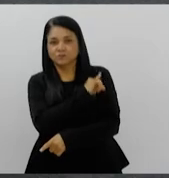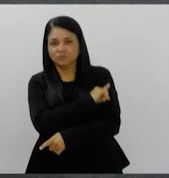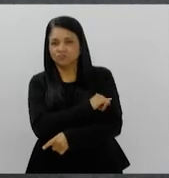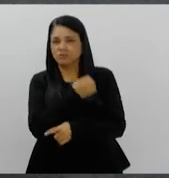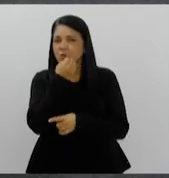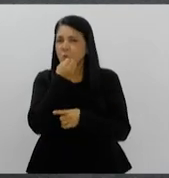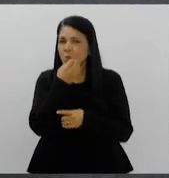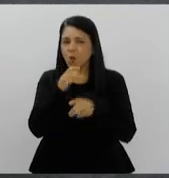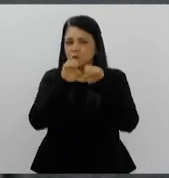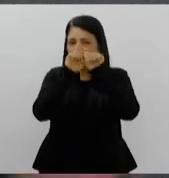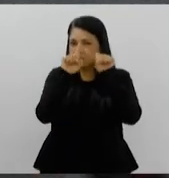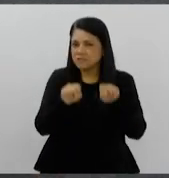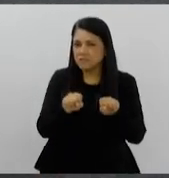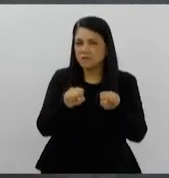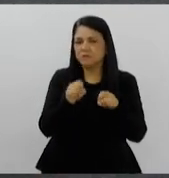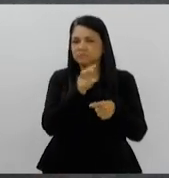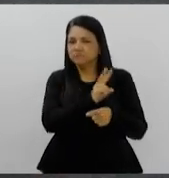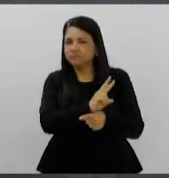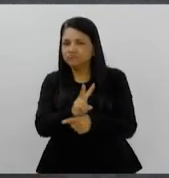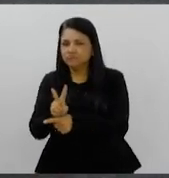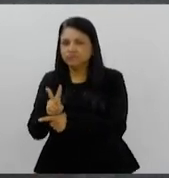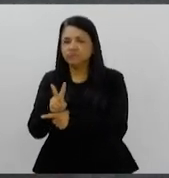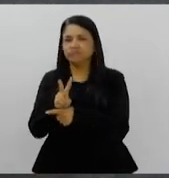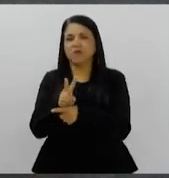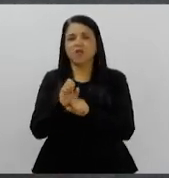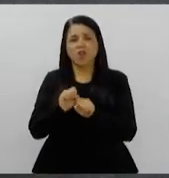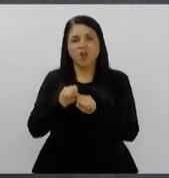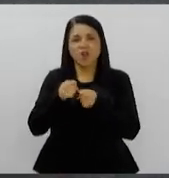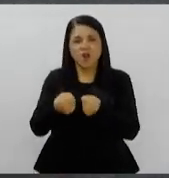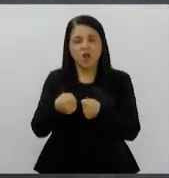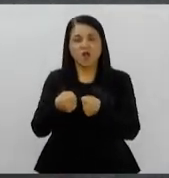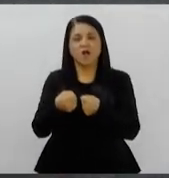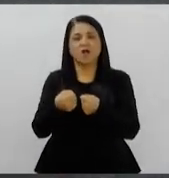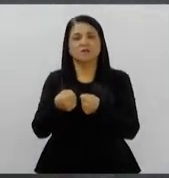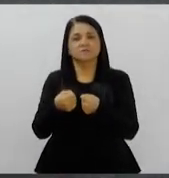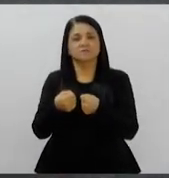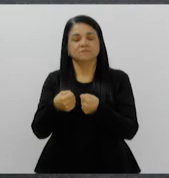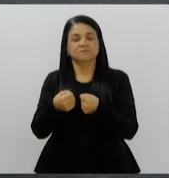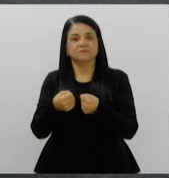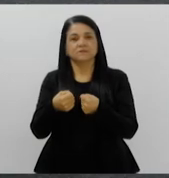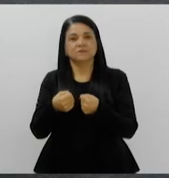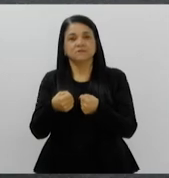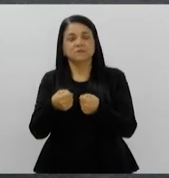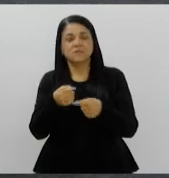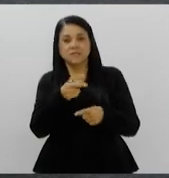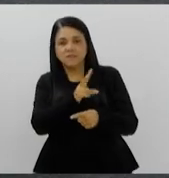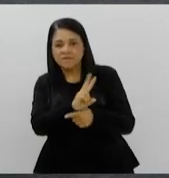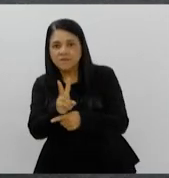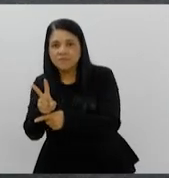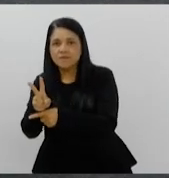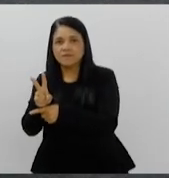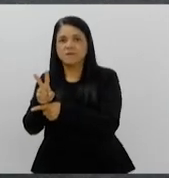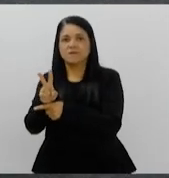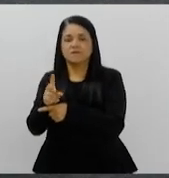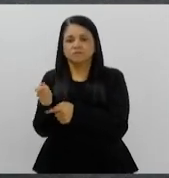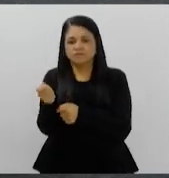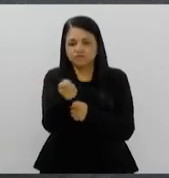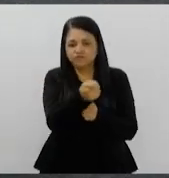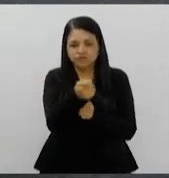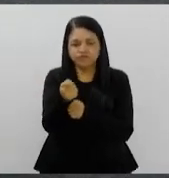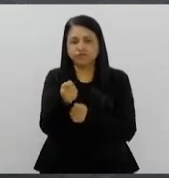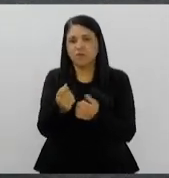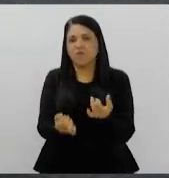bom sistema de prevenção e combate aos incêndios. Espero que isso volte rapidamente à pauta para a gente poder, então,